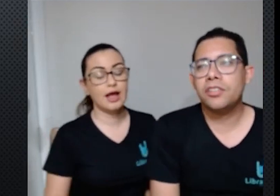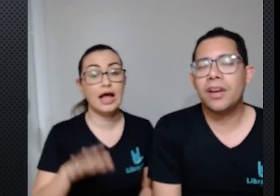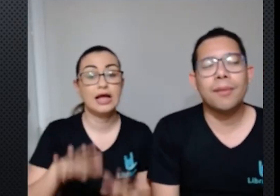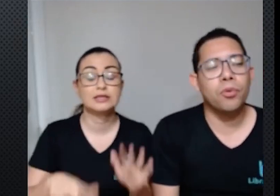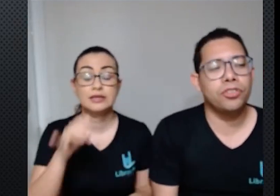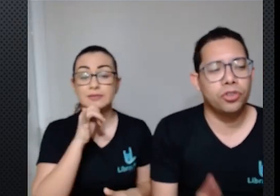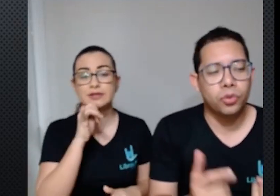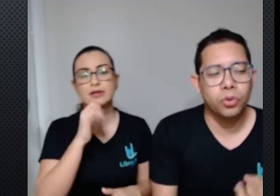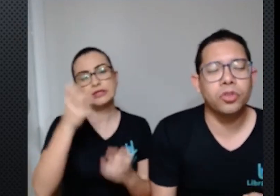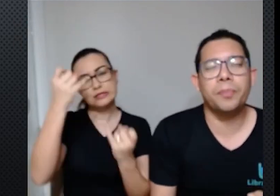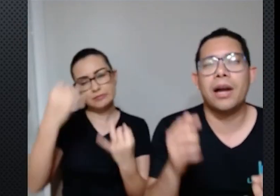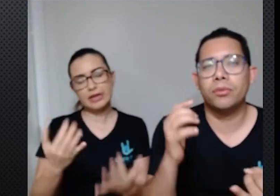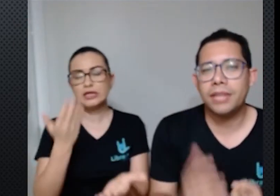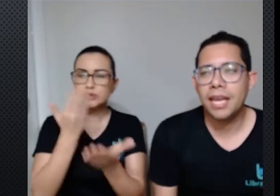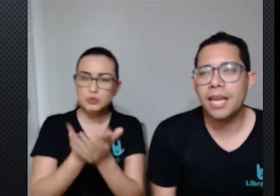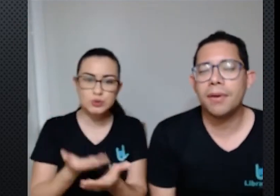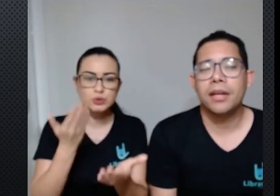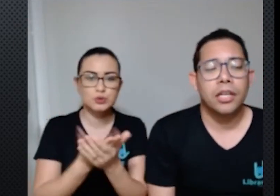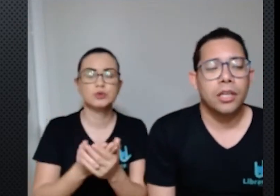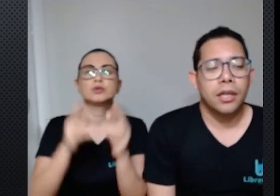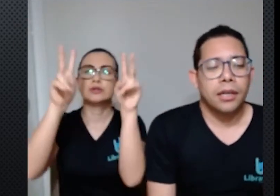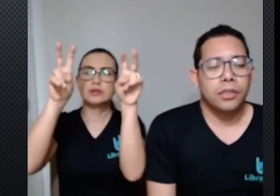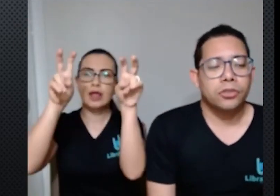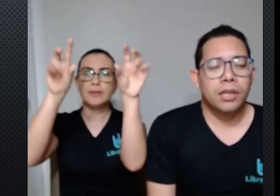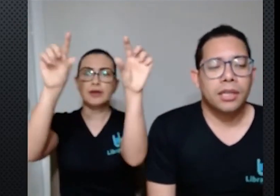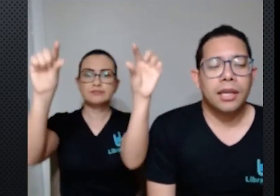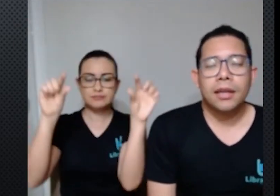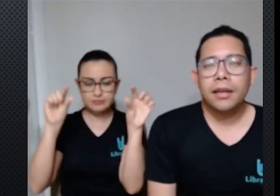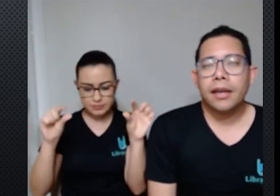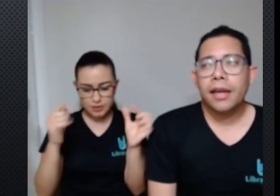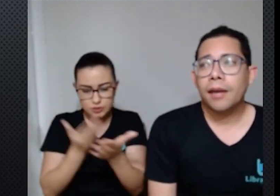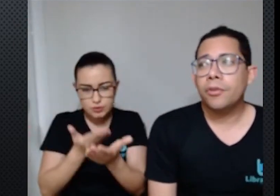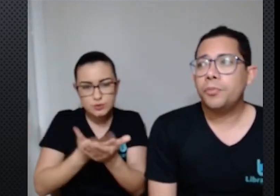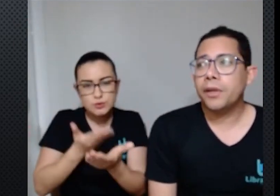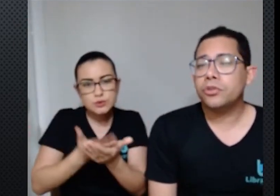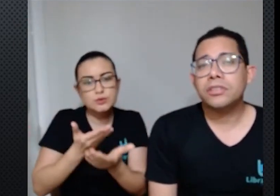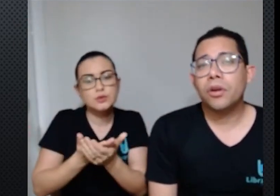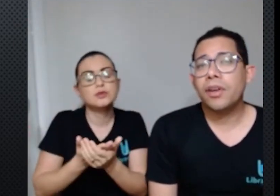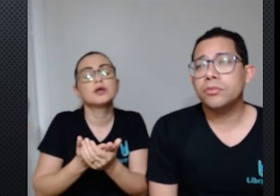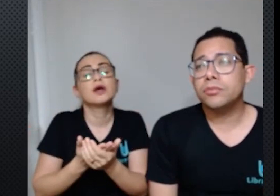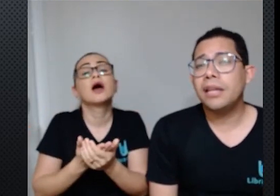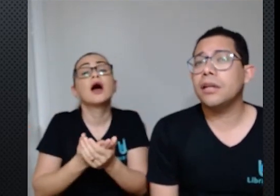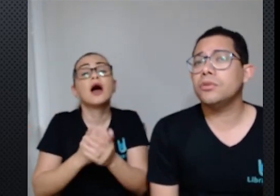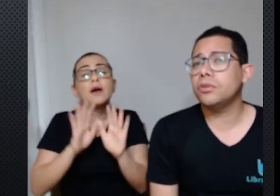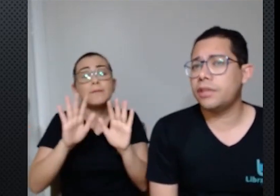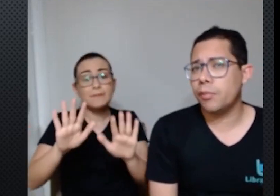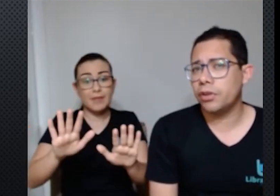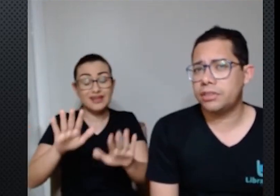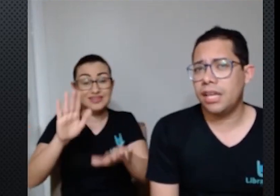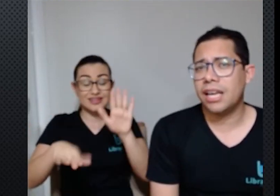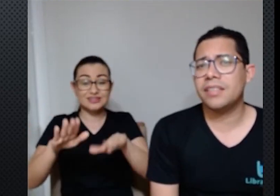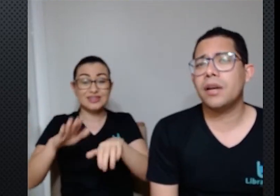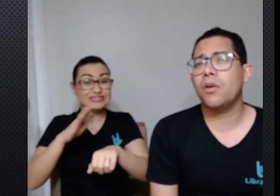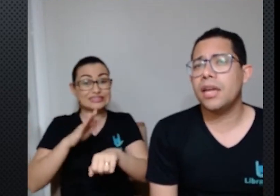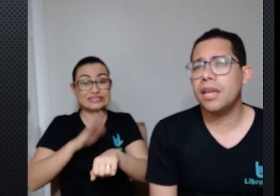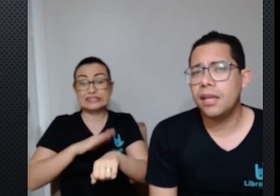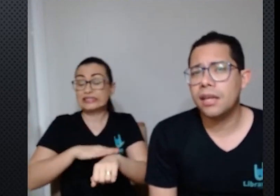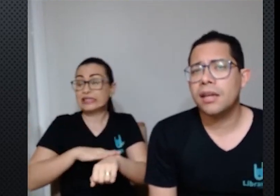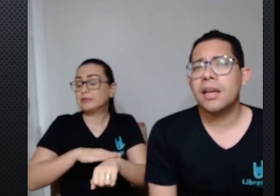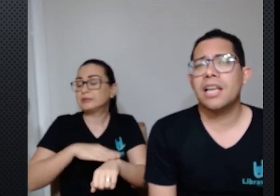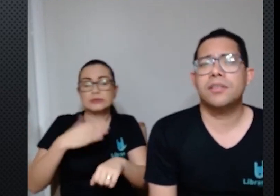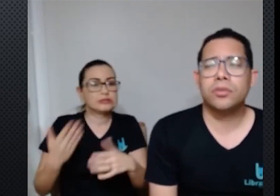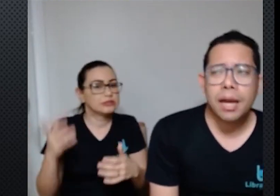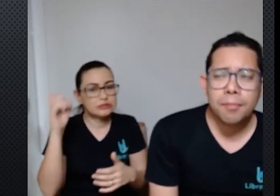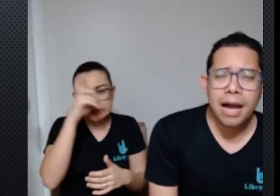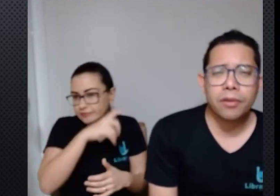a gente fala muito de estudo, pegar o tema, só que muitas pessoas talvez não tem tanto tempo assim. Às vezes é